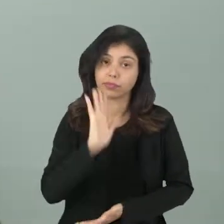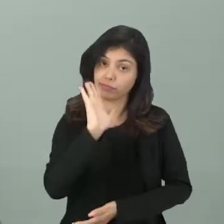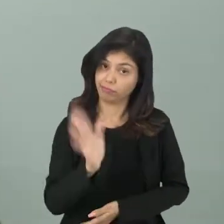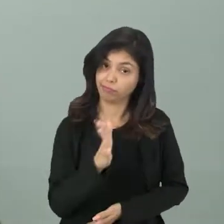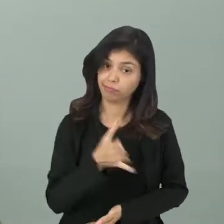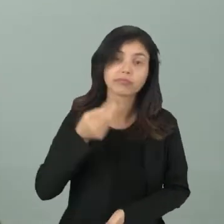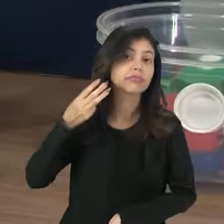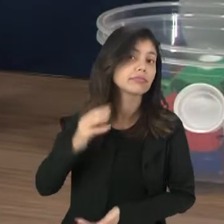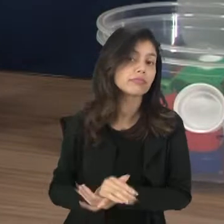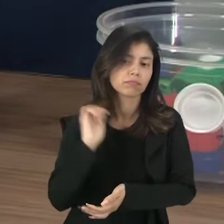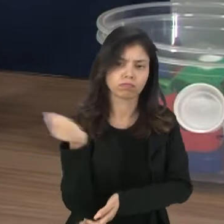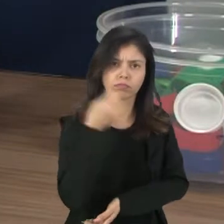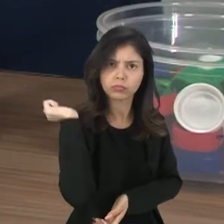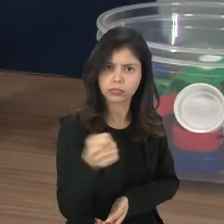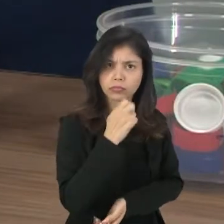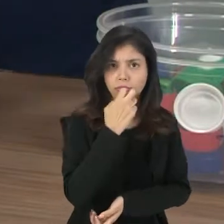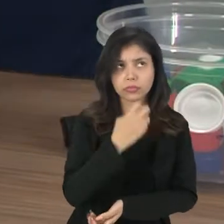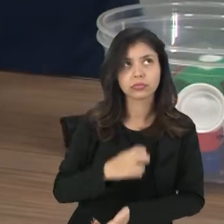Já a Mônica